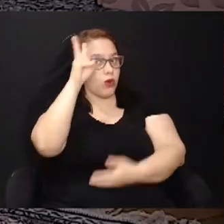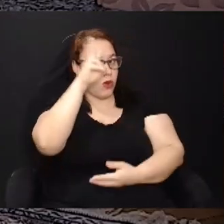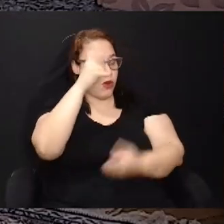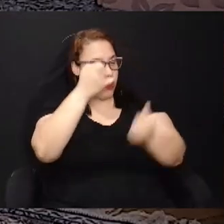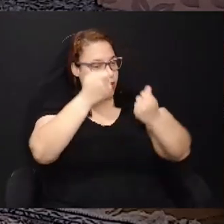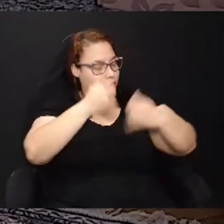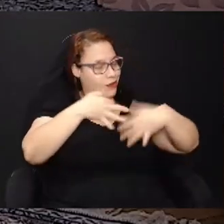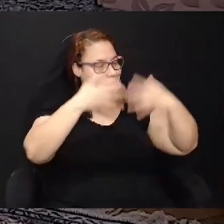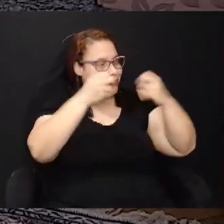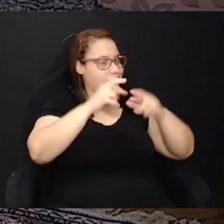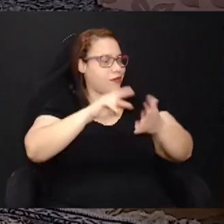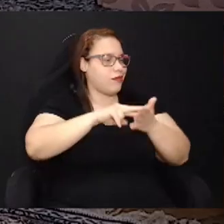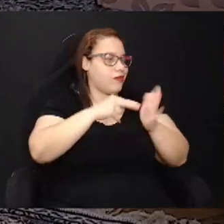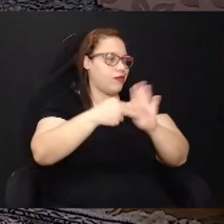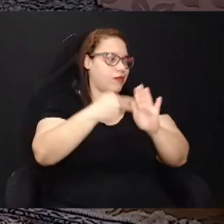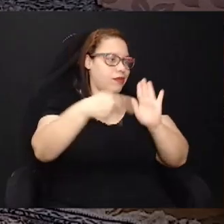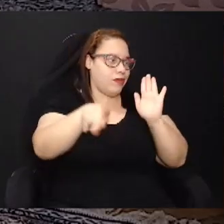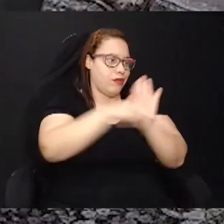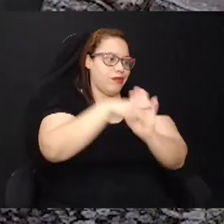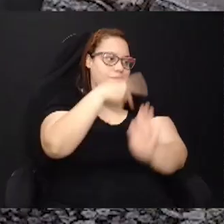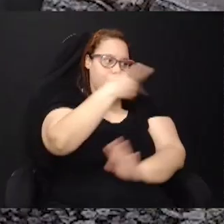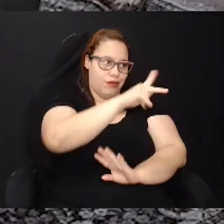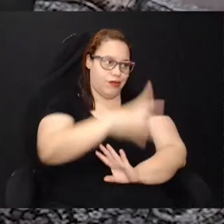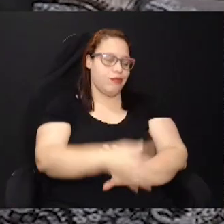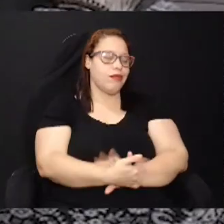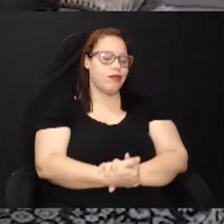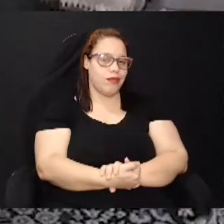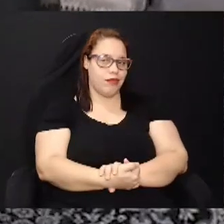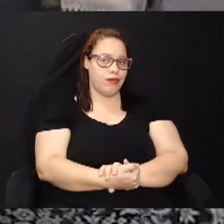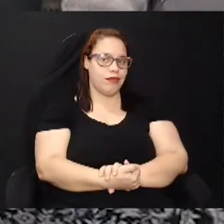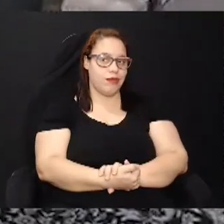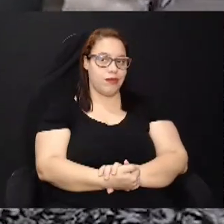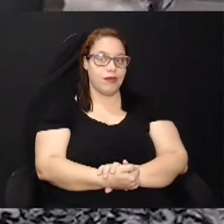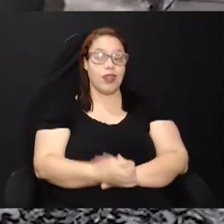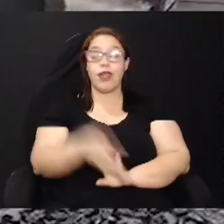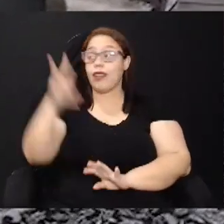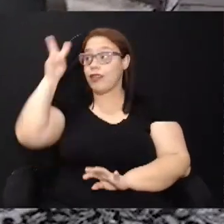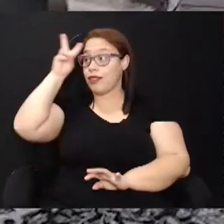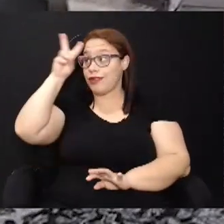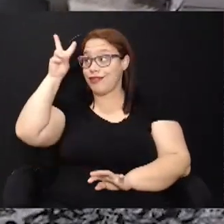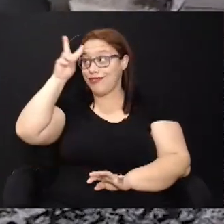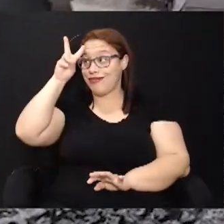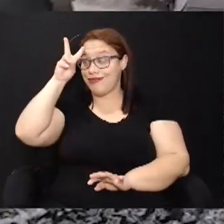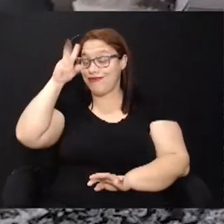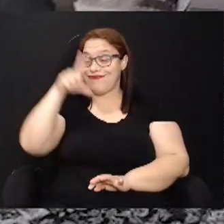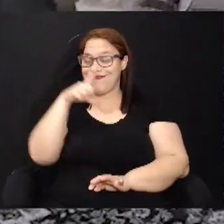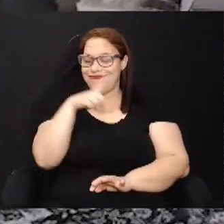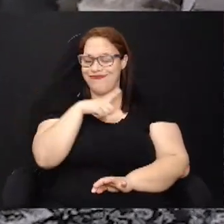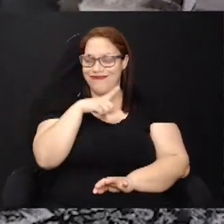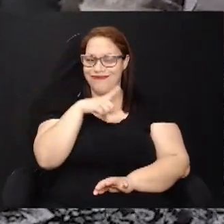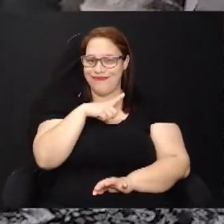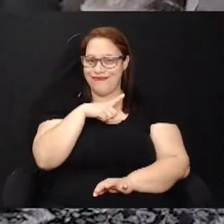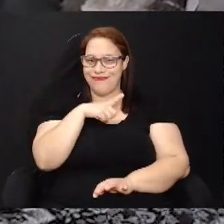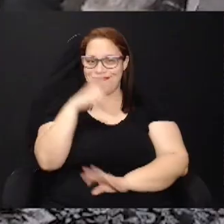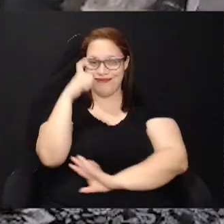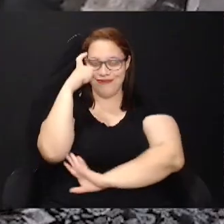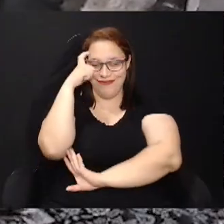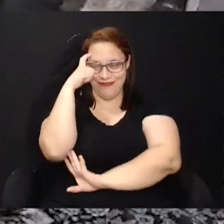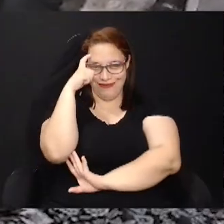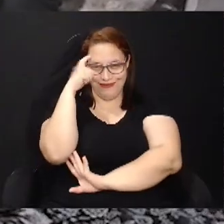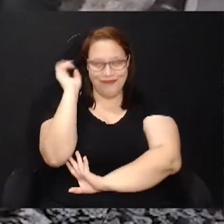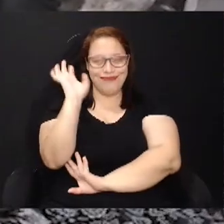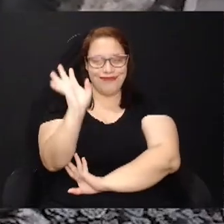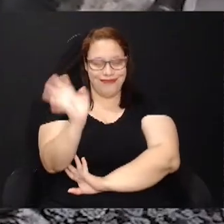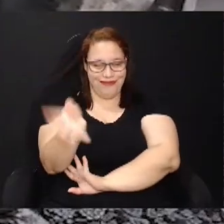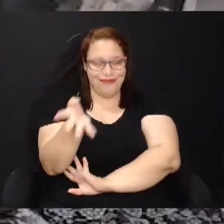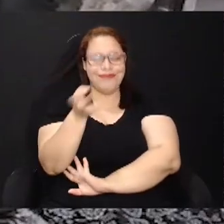significância para ela. É bem interessante. E as histórias, ela tem, se a gente pensar, né, já quando a gente inicia